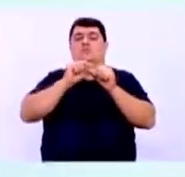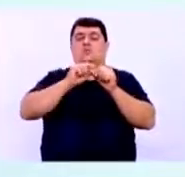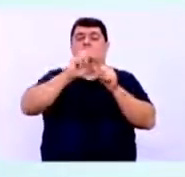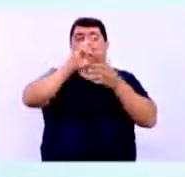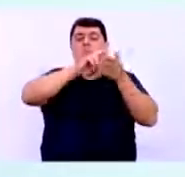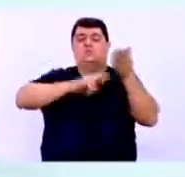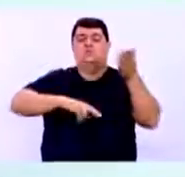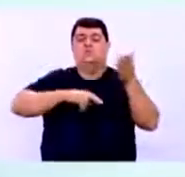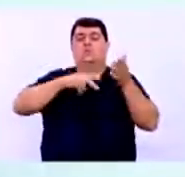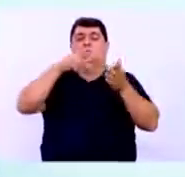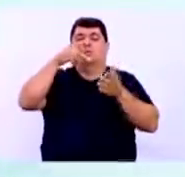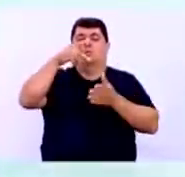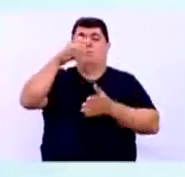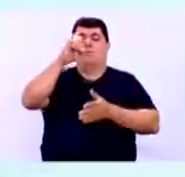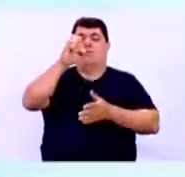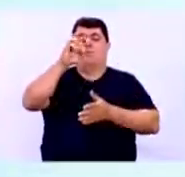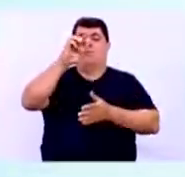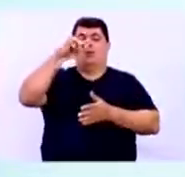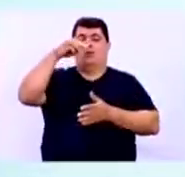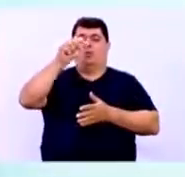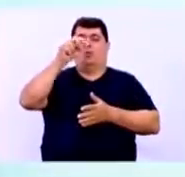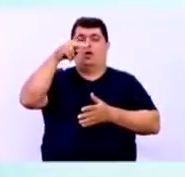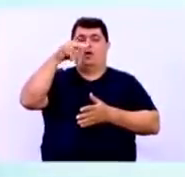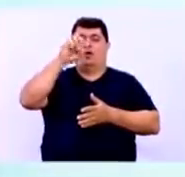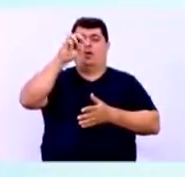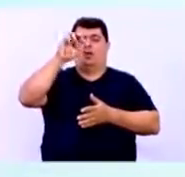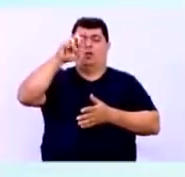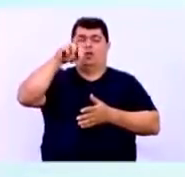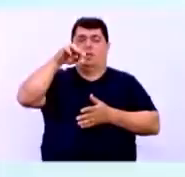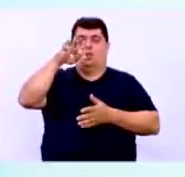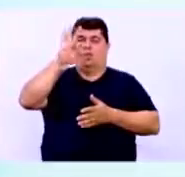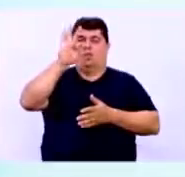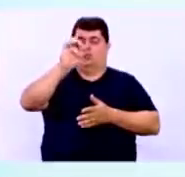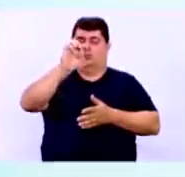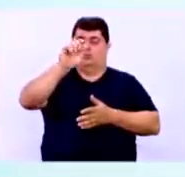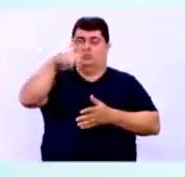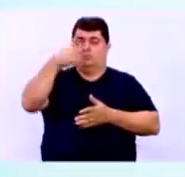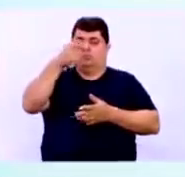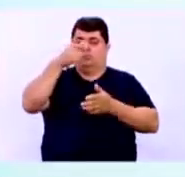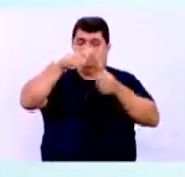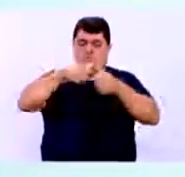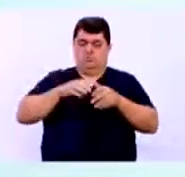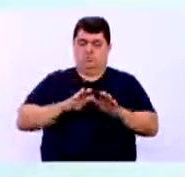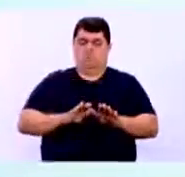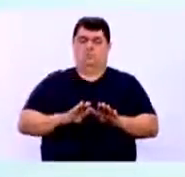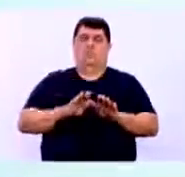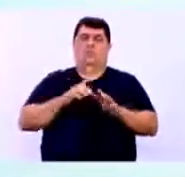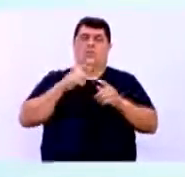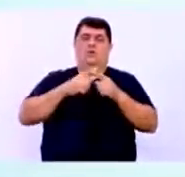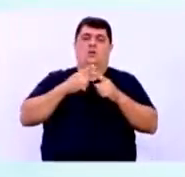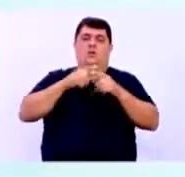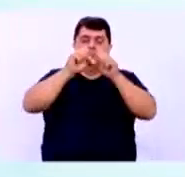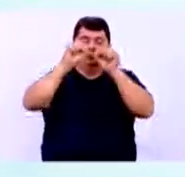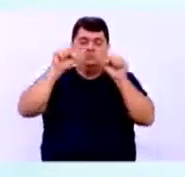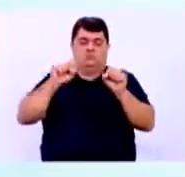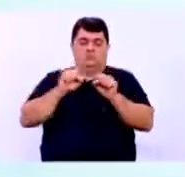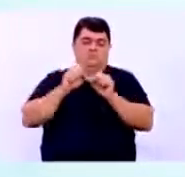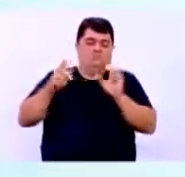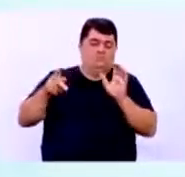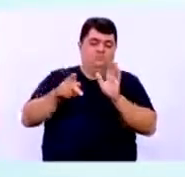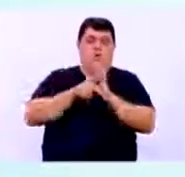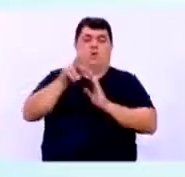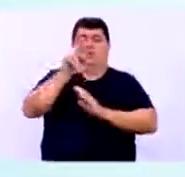inventário permanente, um inventário contínuo, um inventário automatizado, feito através de um processo